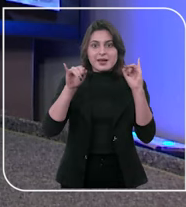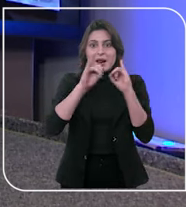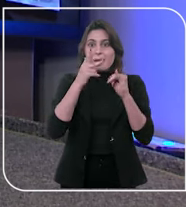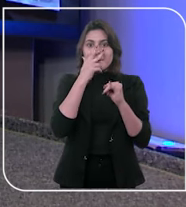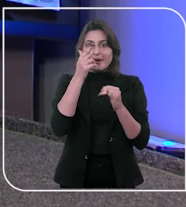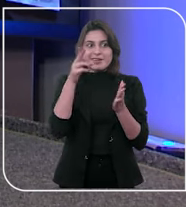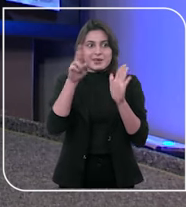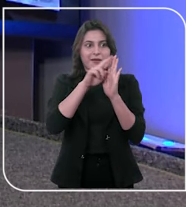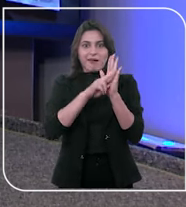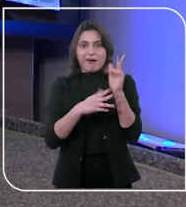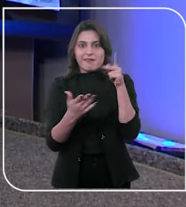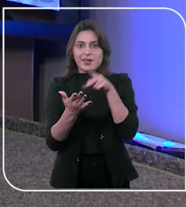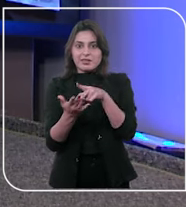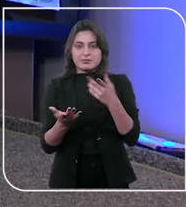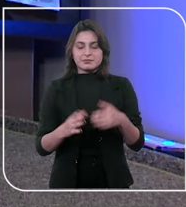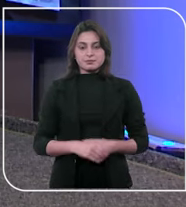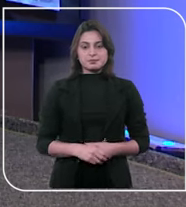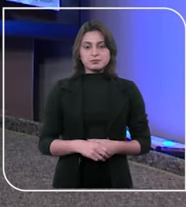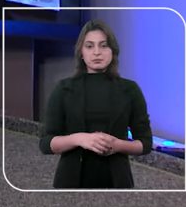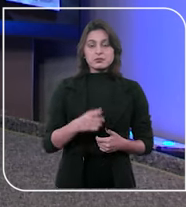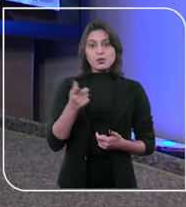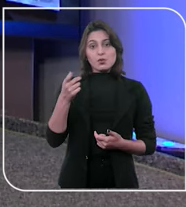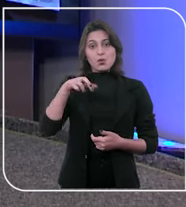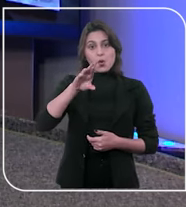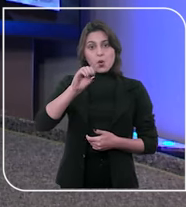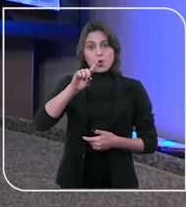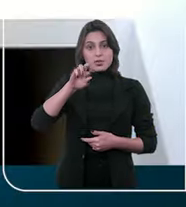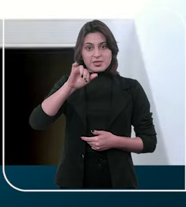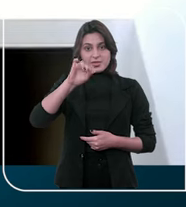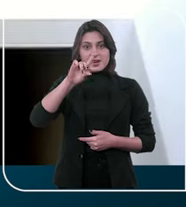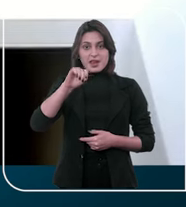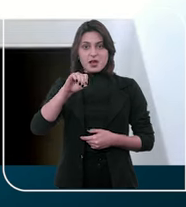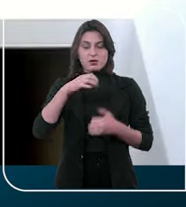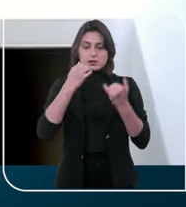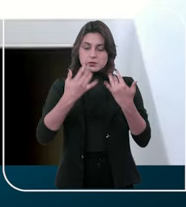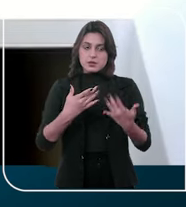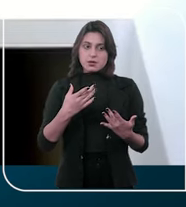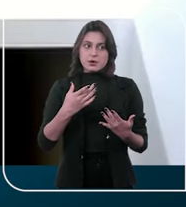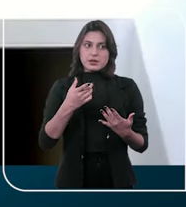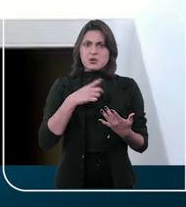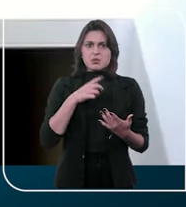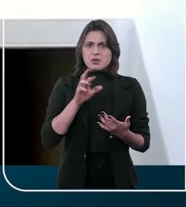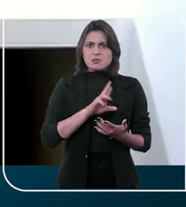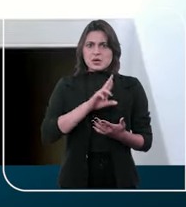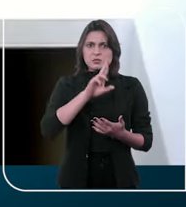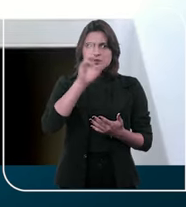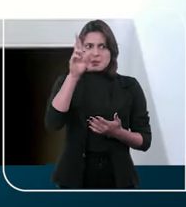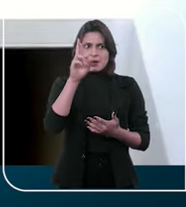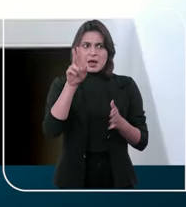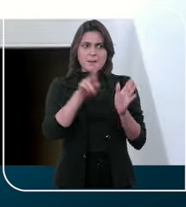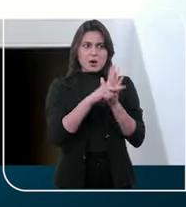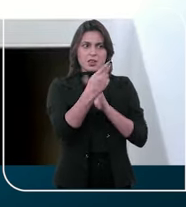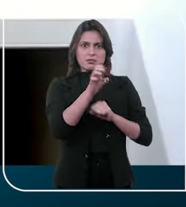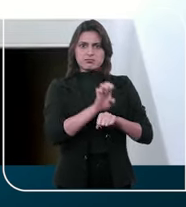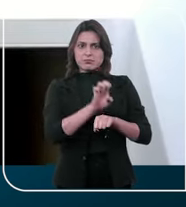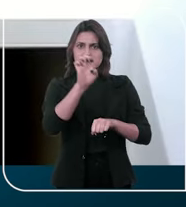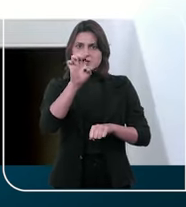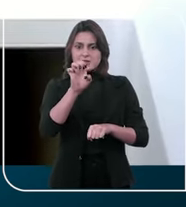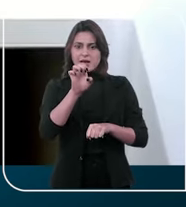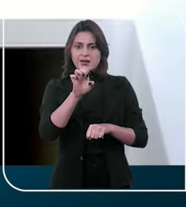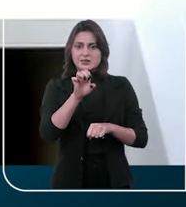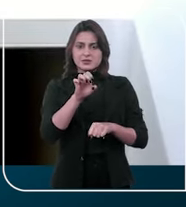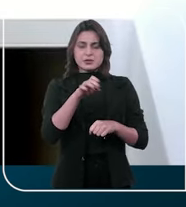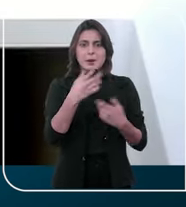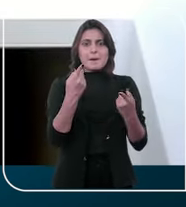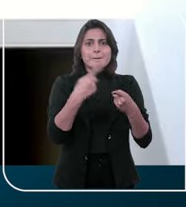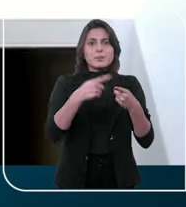falando, claro. Na verdade, não há uma responsabilização do Estado em relação a essas pessoas, mas porque não há um interesse estatal em, de